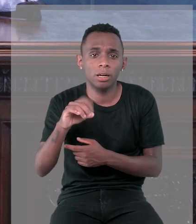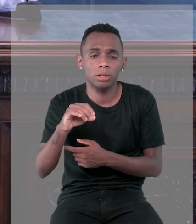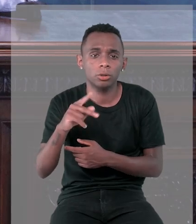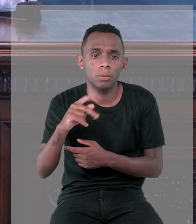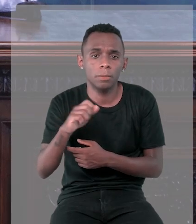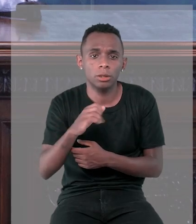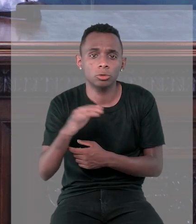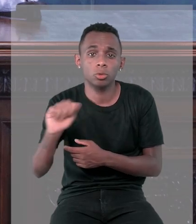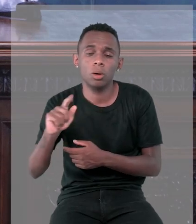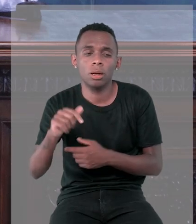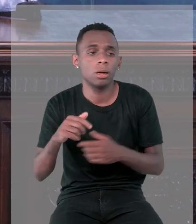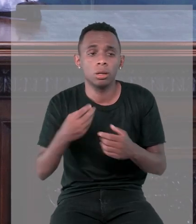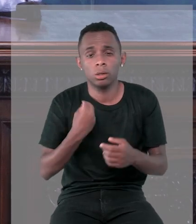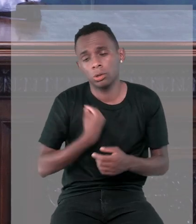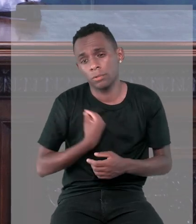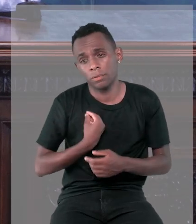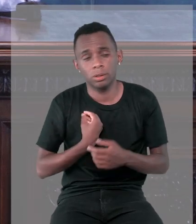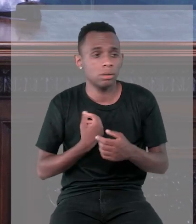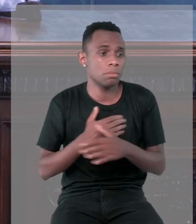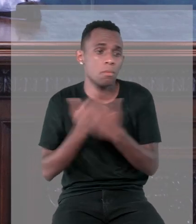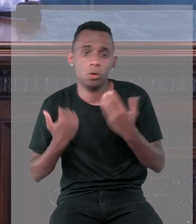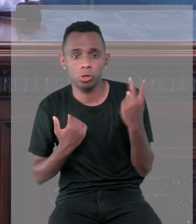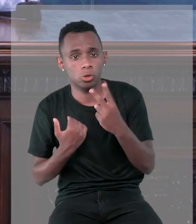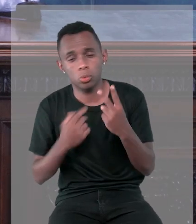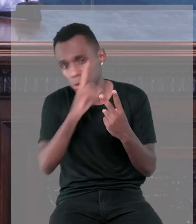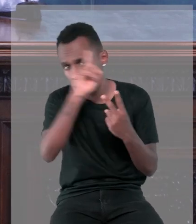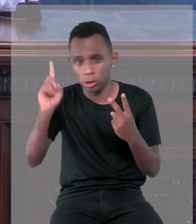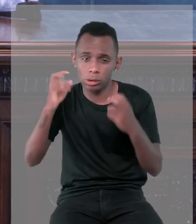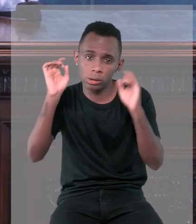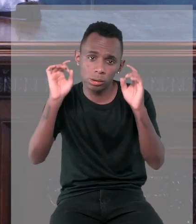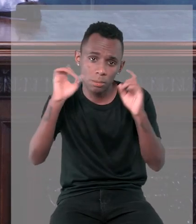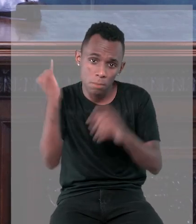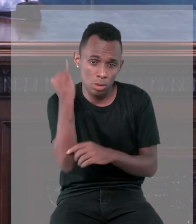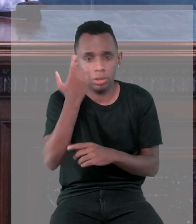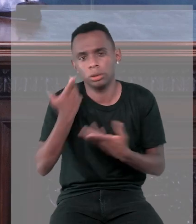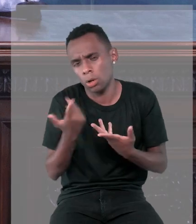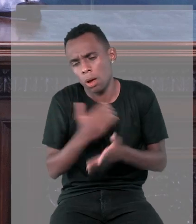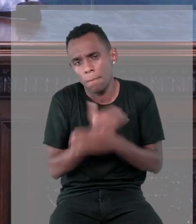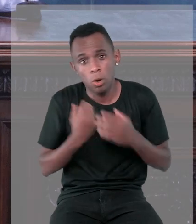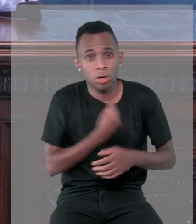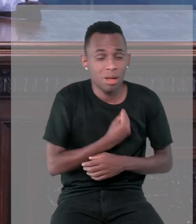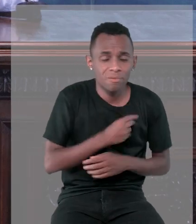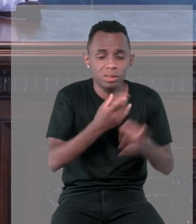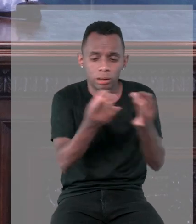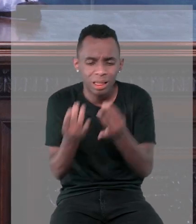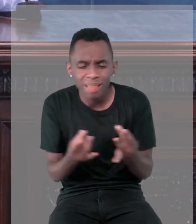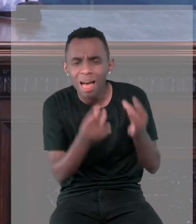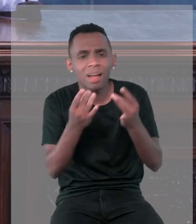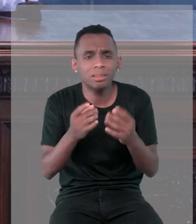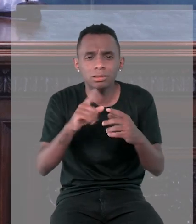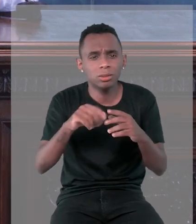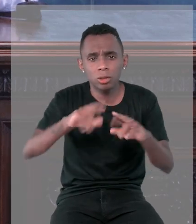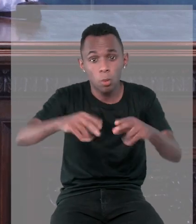datas importantes para a gente, a vida e a morte. O resto é penduricalho, né? Então, o livro fala Morte e Vida, só que esses penduricalhos dele não são